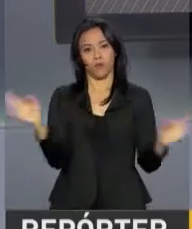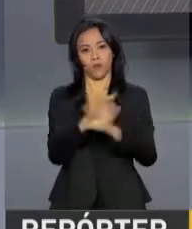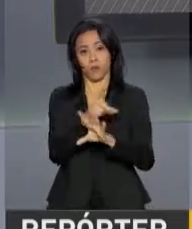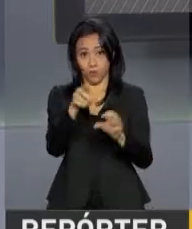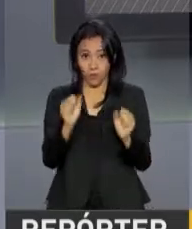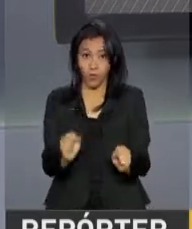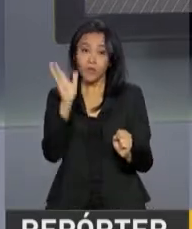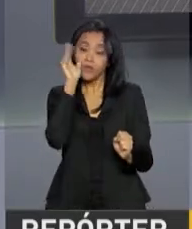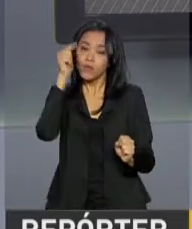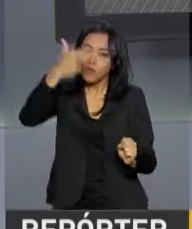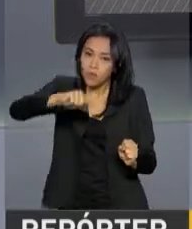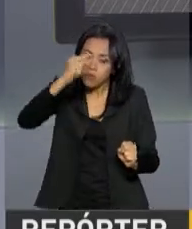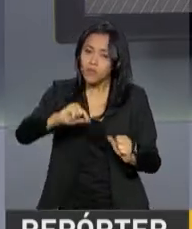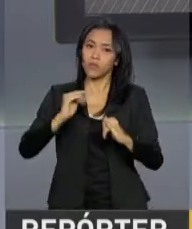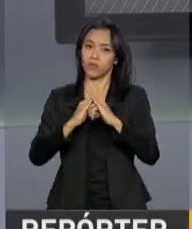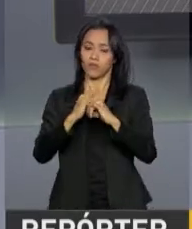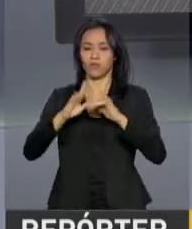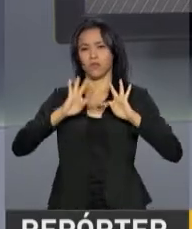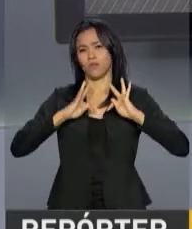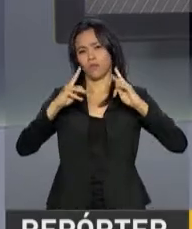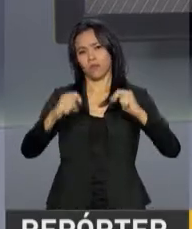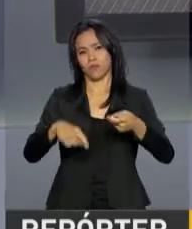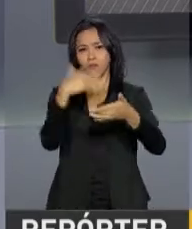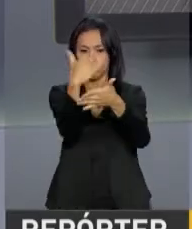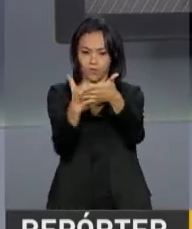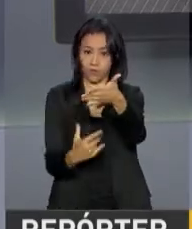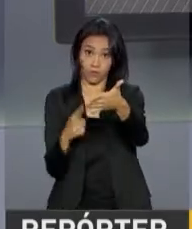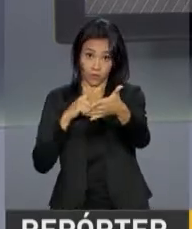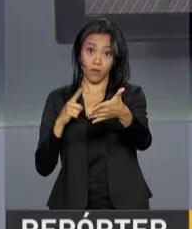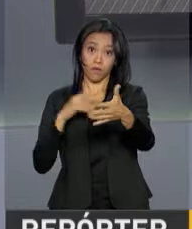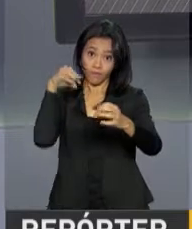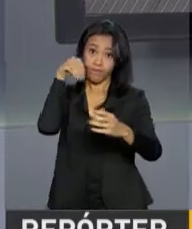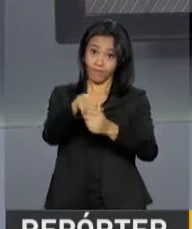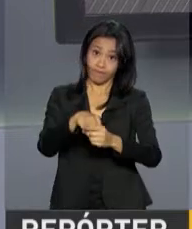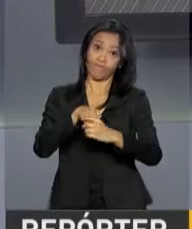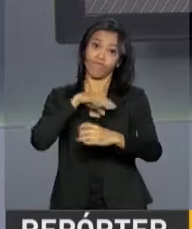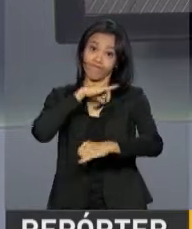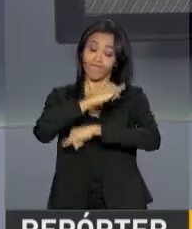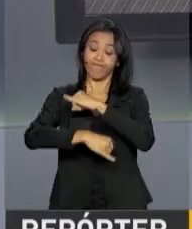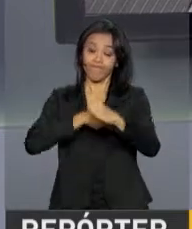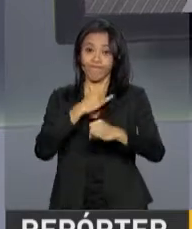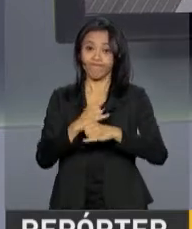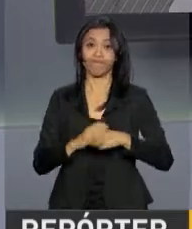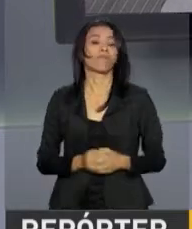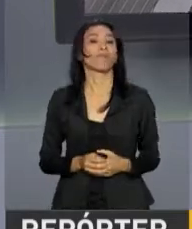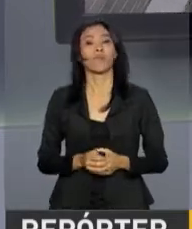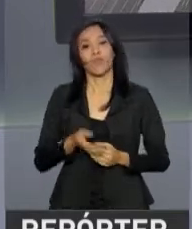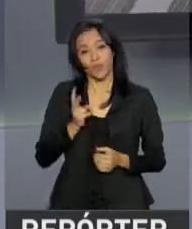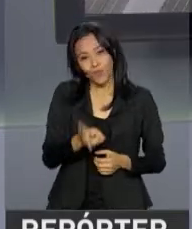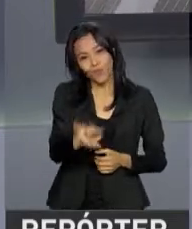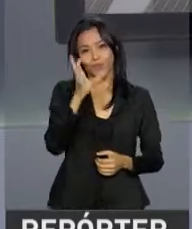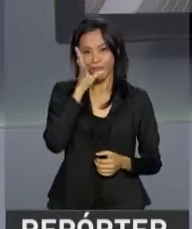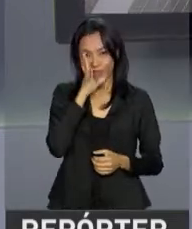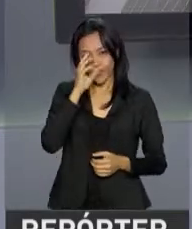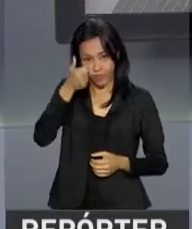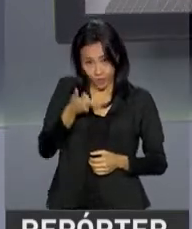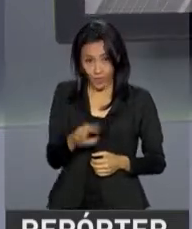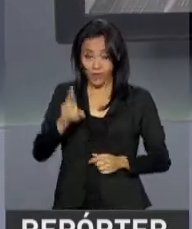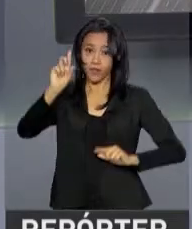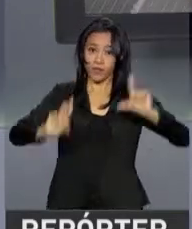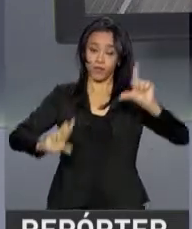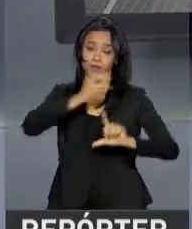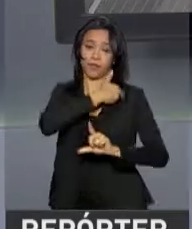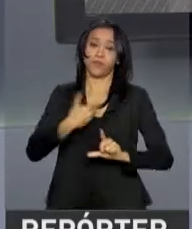rever as reportagens no youtube e toda a nossa programação também está na página da nbr na internet continue com a gente aqui na